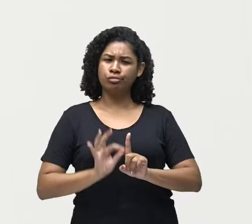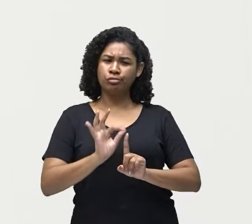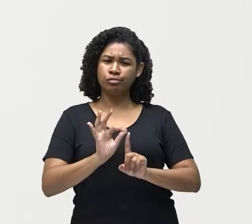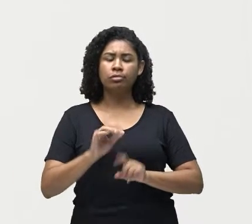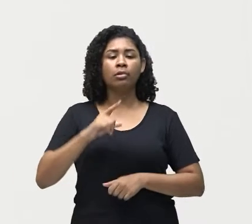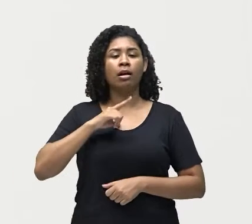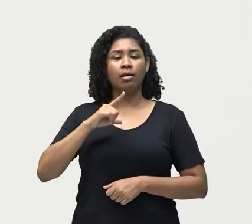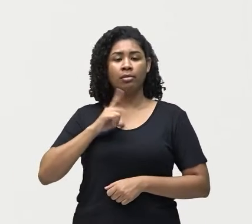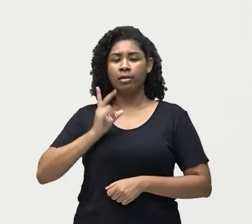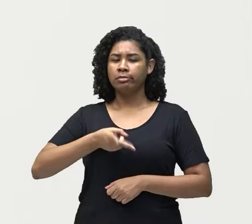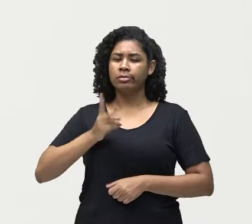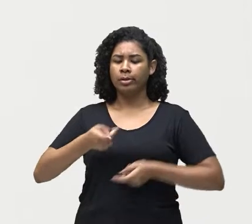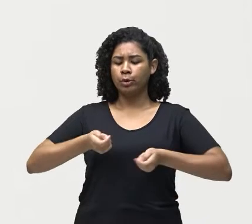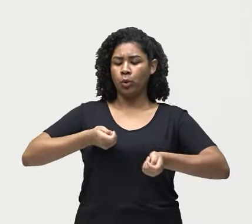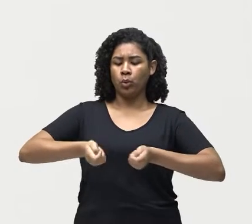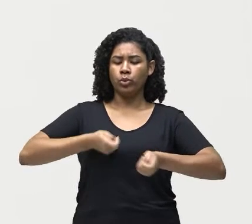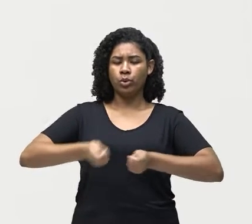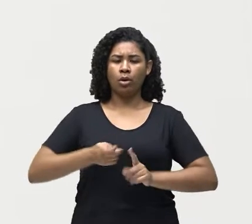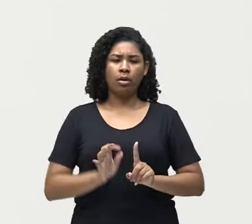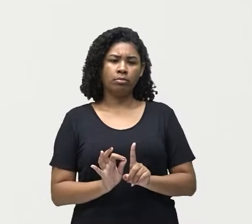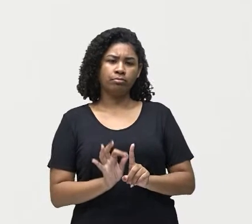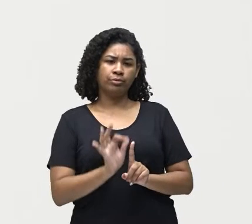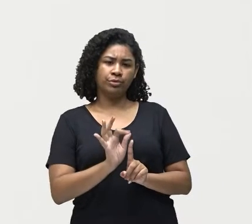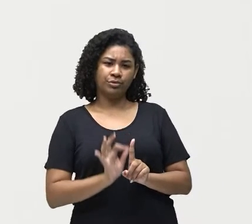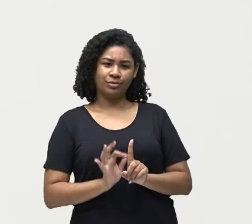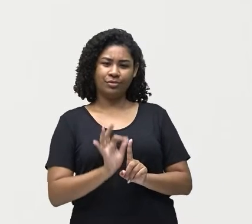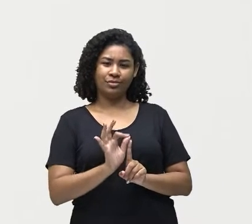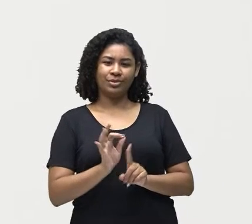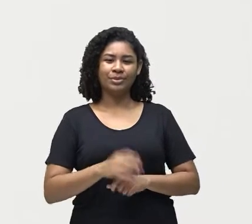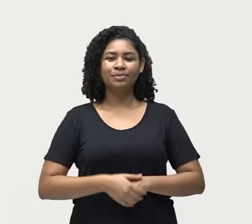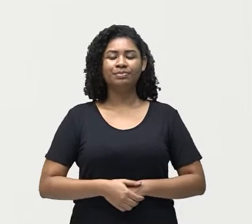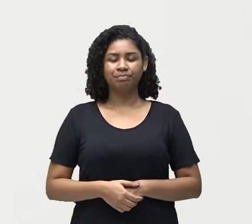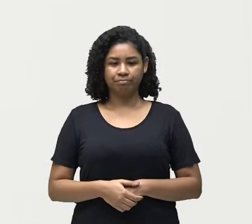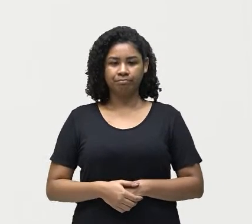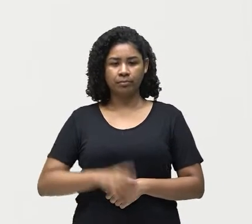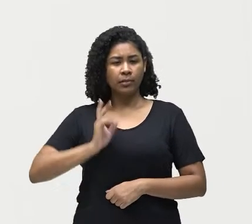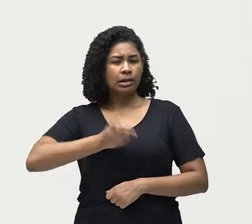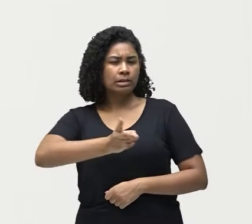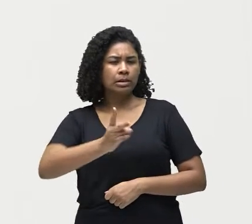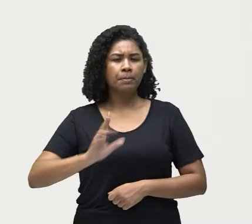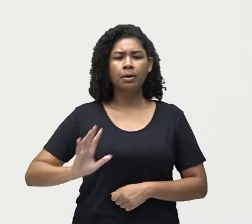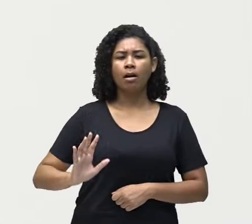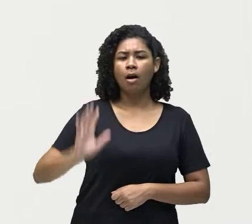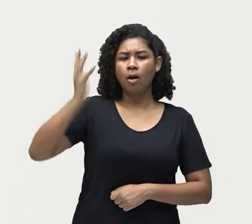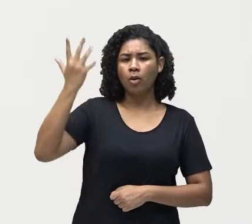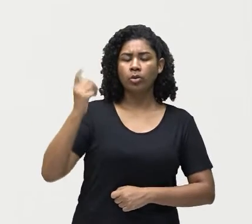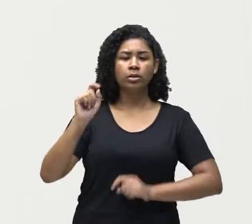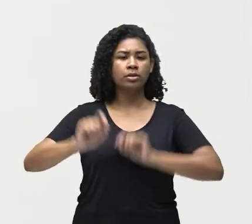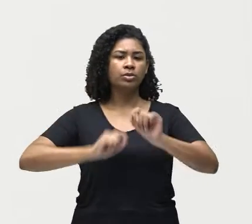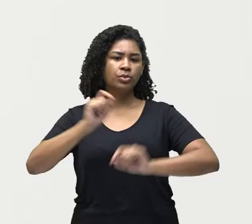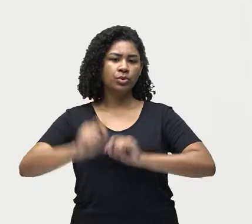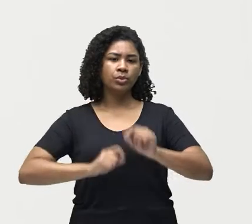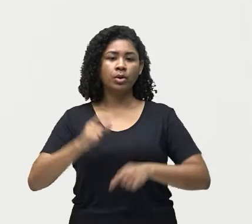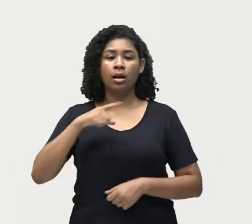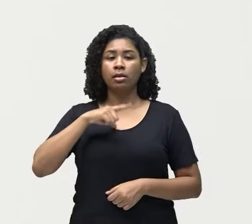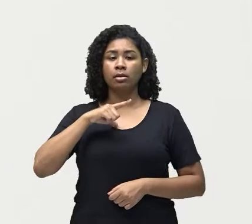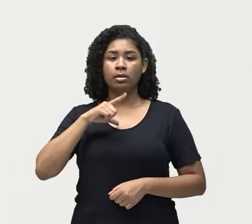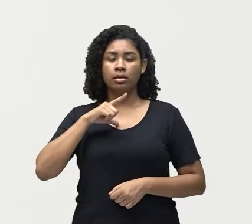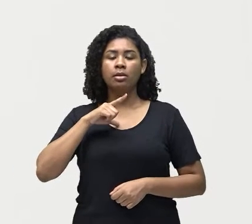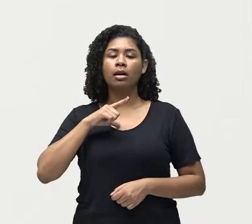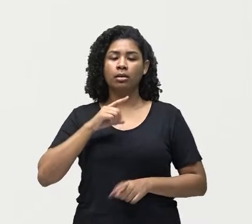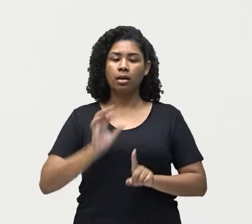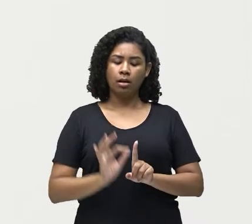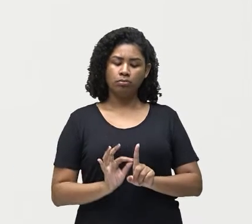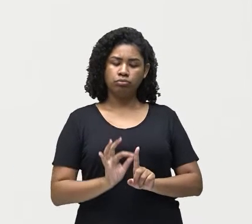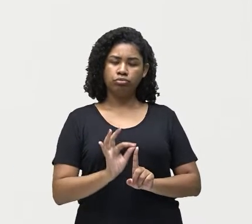de temperatura. Né? Geralmente, acontece de ter ali trocas de temperaturas através